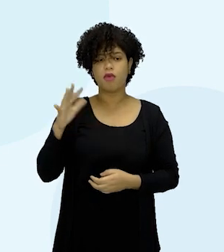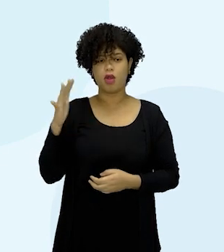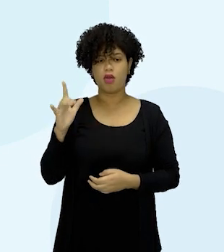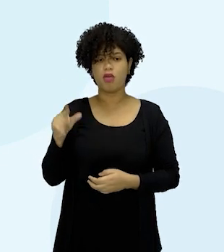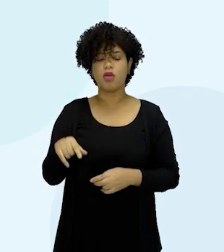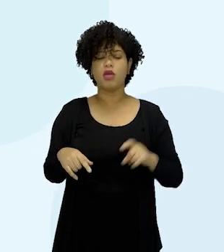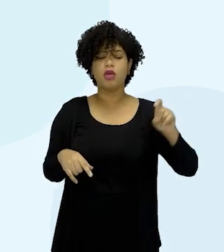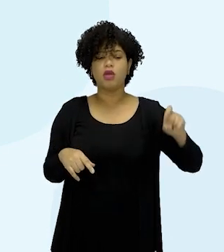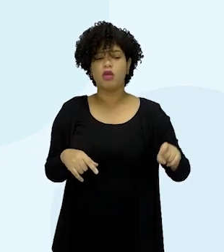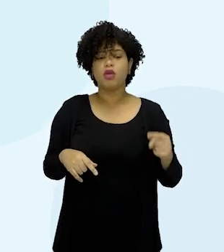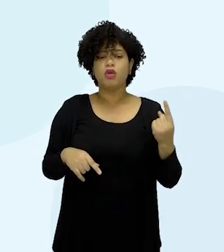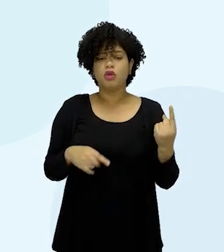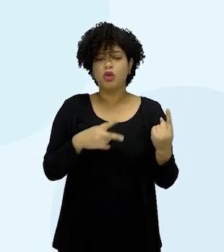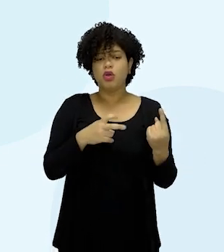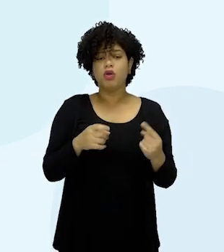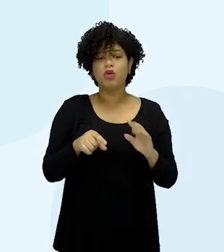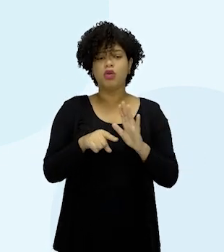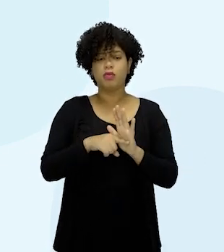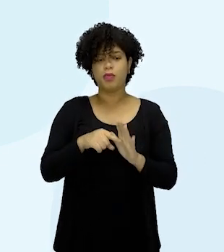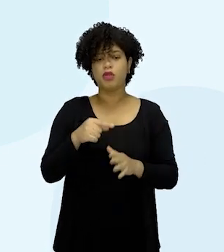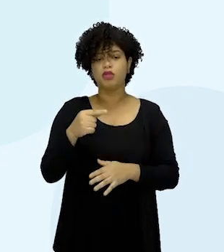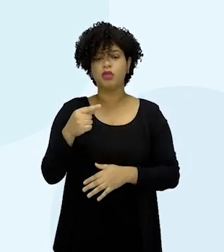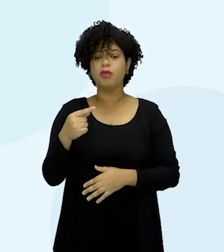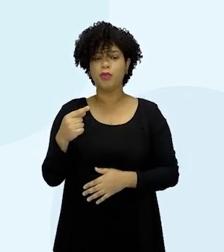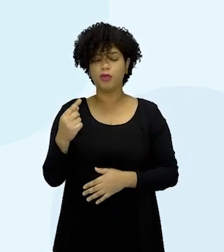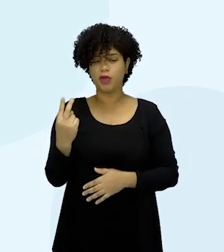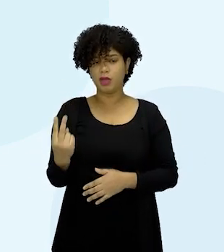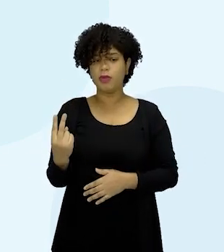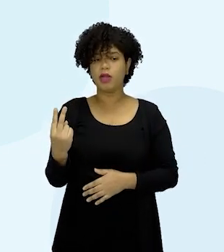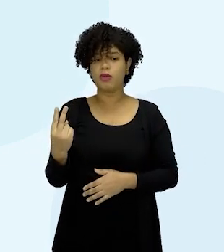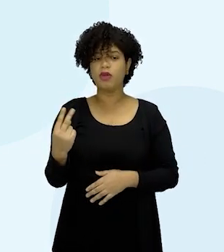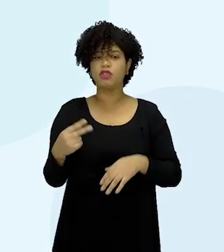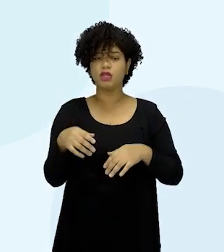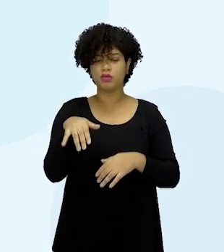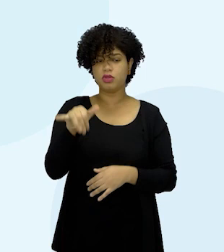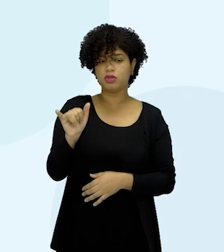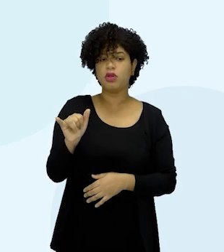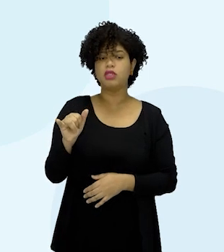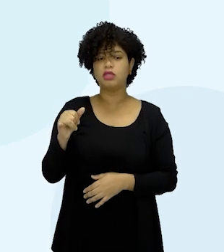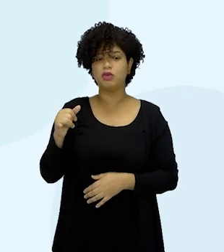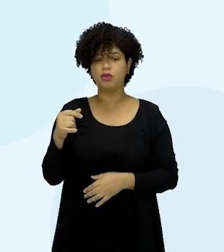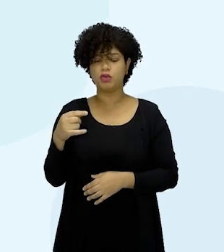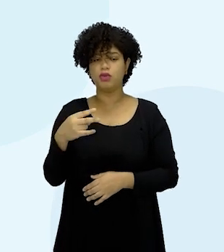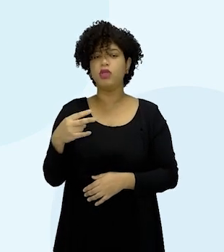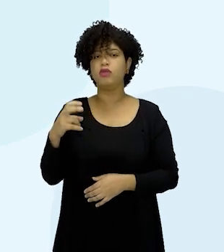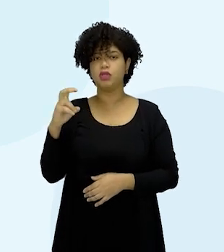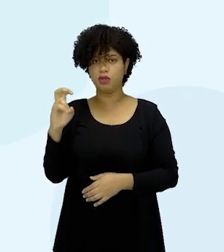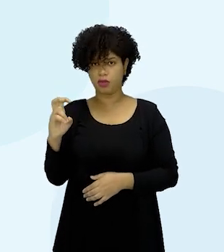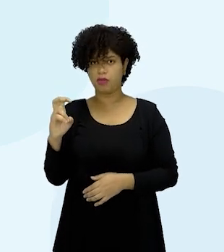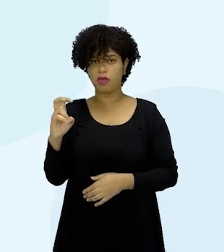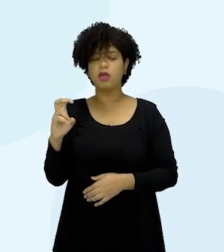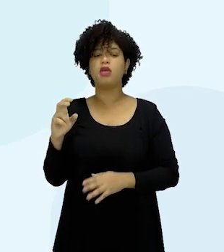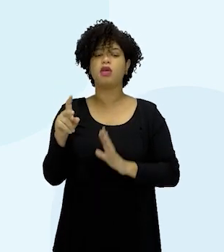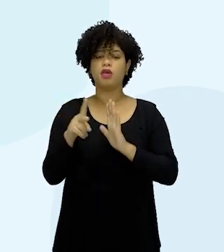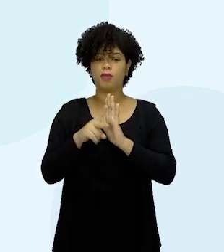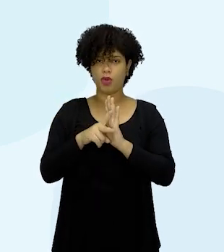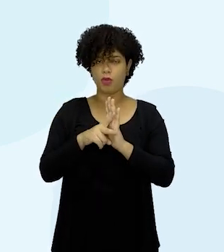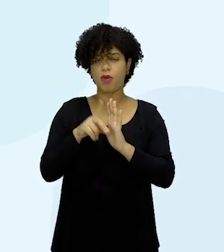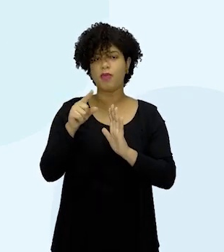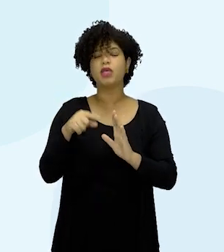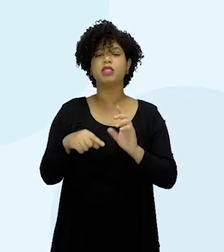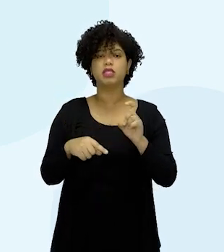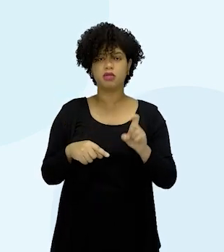vai ser o menos 2, é o primeiro valor lá. Então, meu y vai ser 5 vezes o valor do x, ou seja,